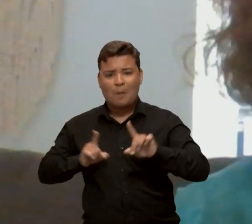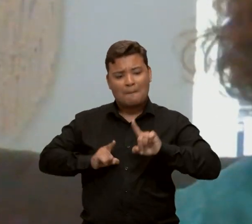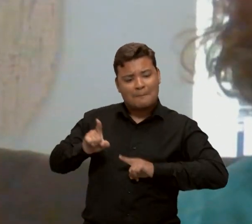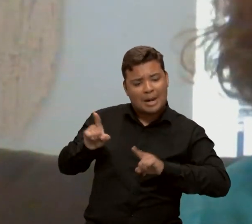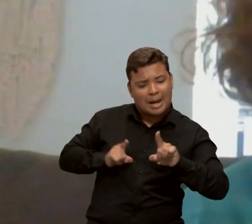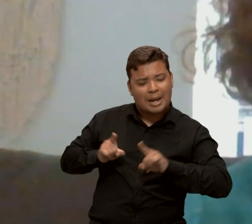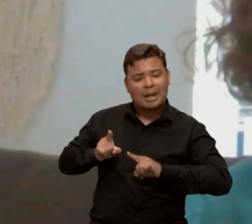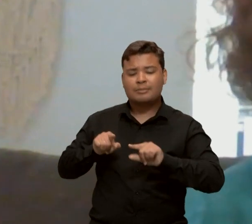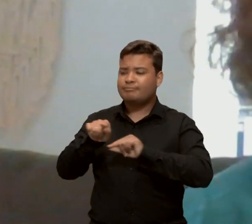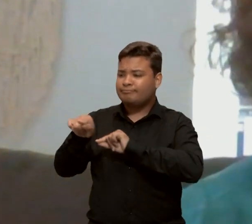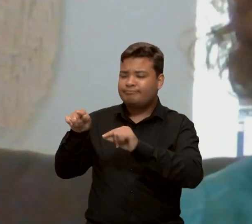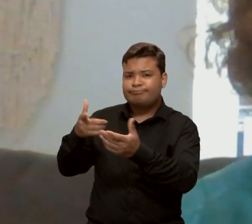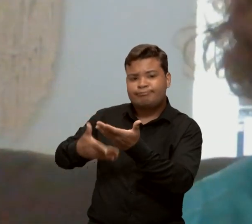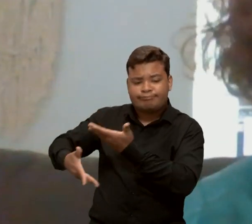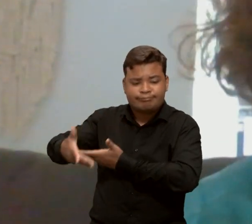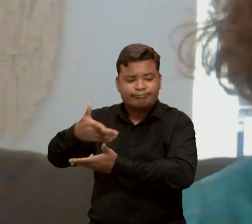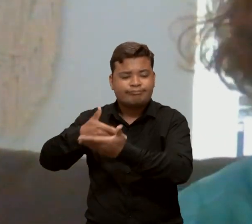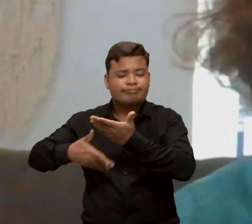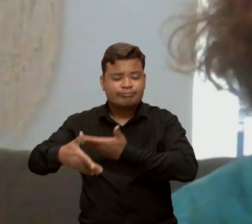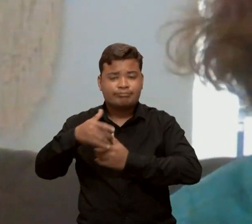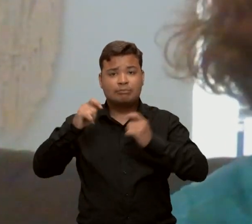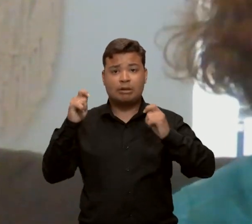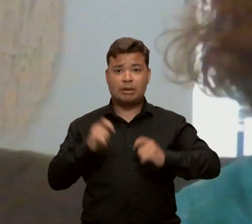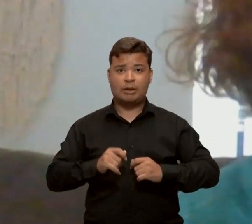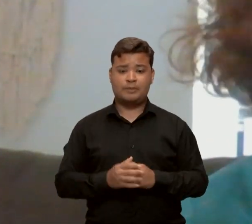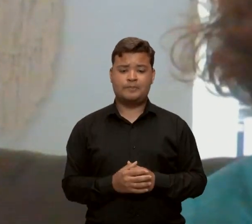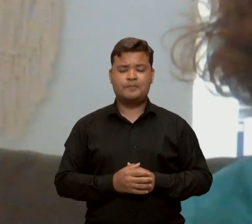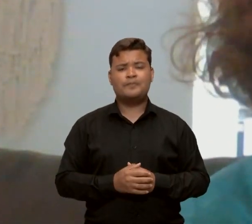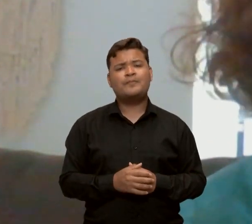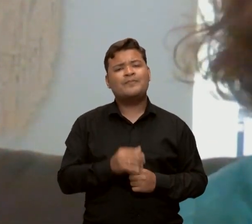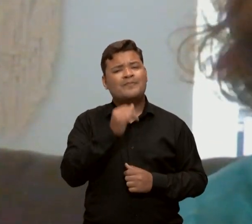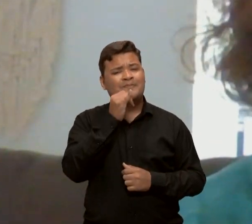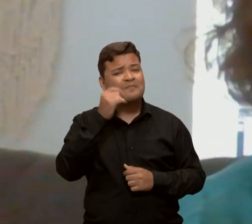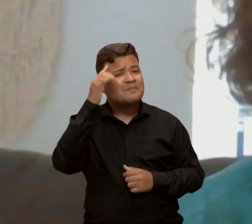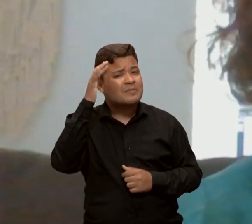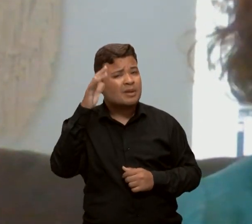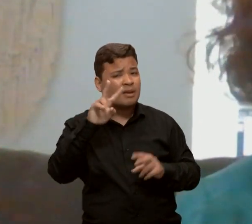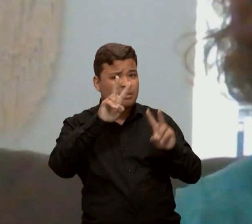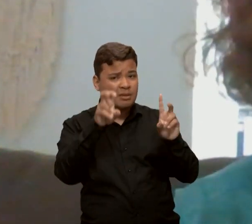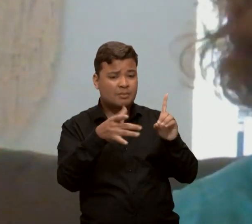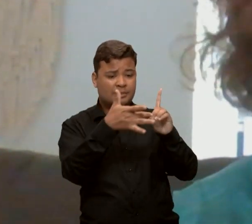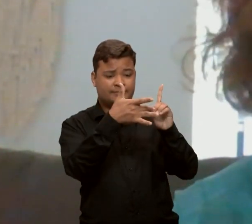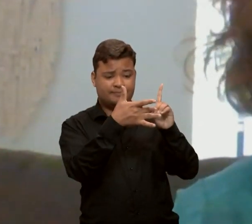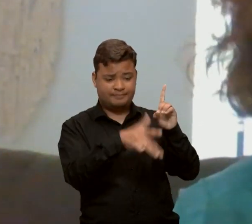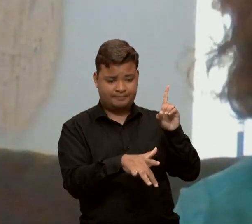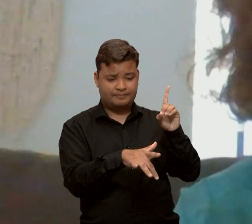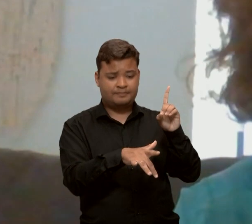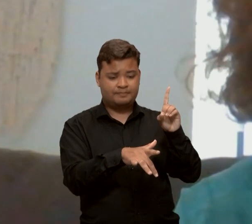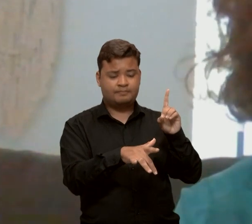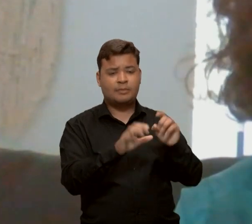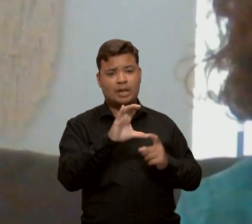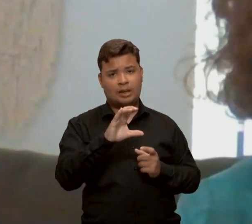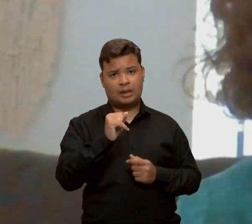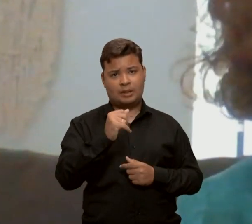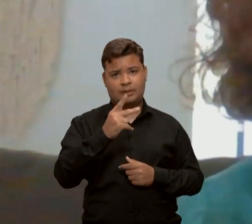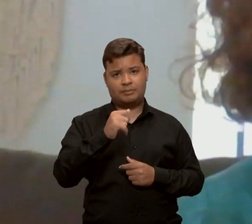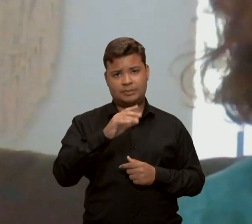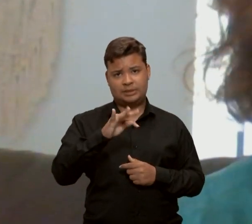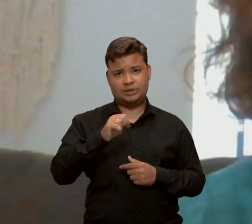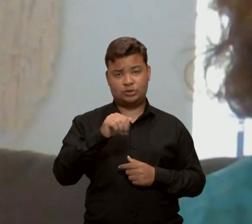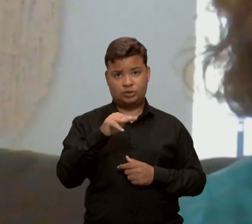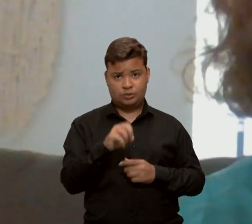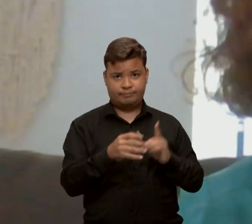Então, faz parte, quando a gente pensa em capacitismo, né? A gente fala do capacitismo quanto à pessoa com